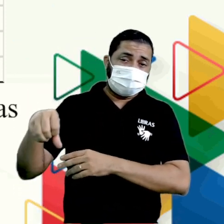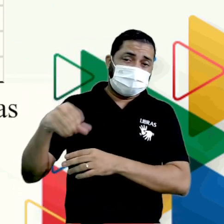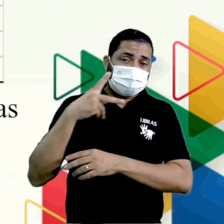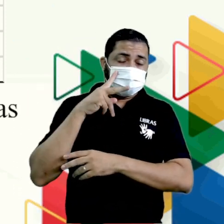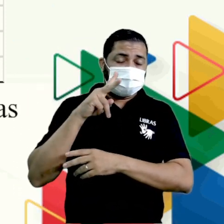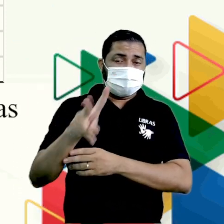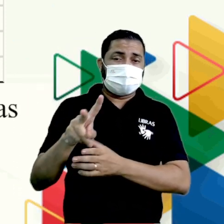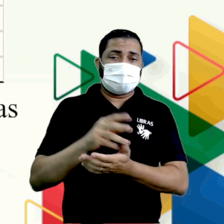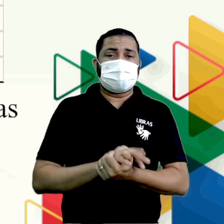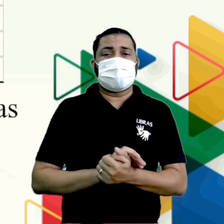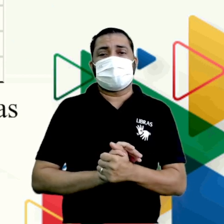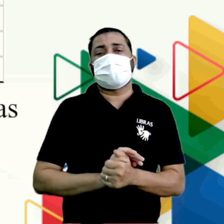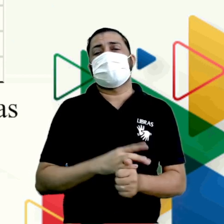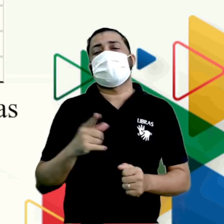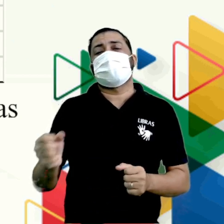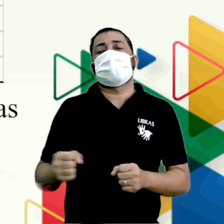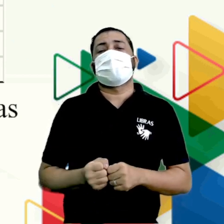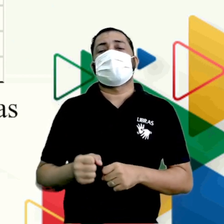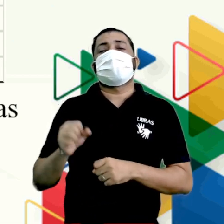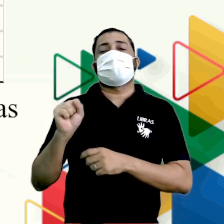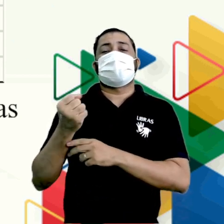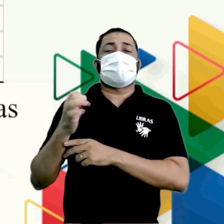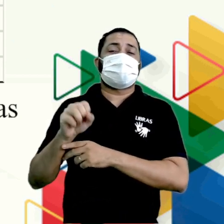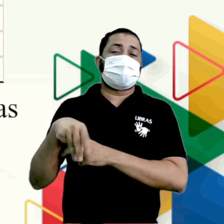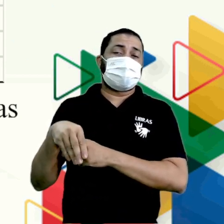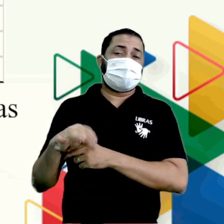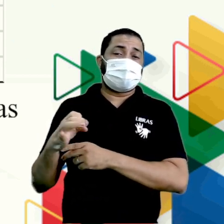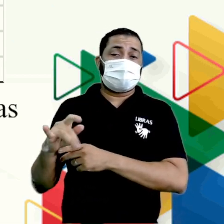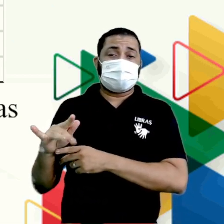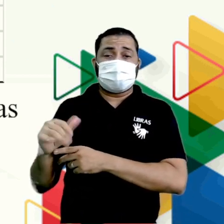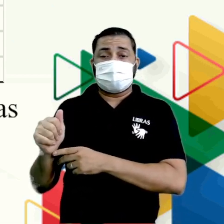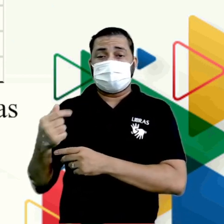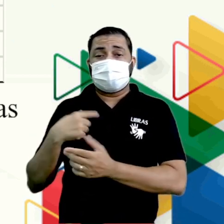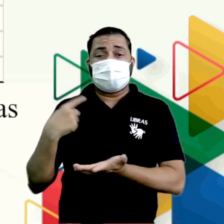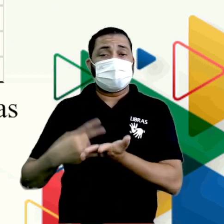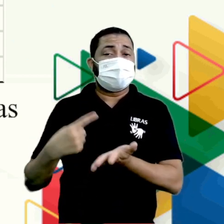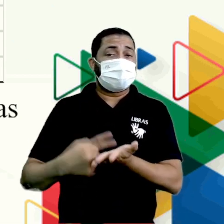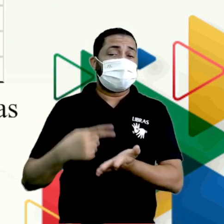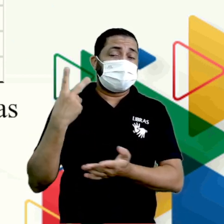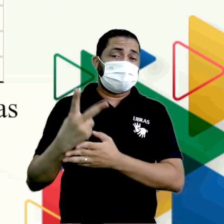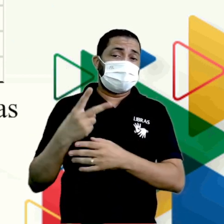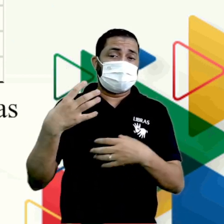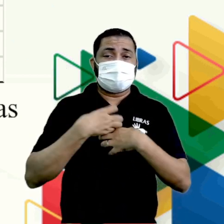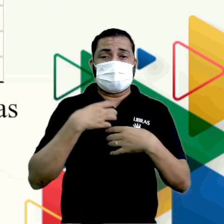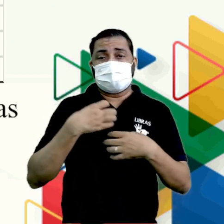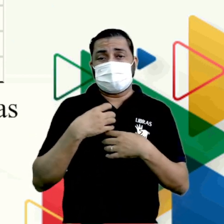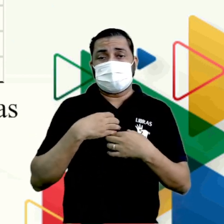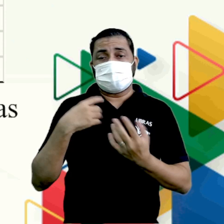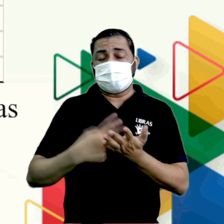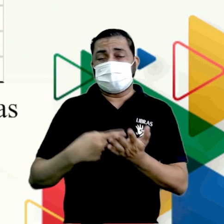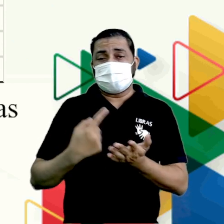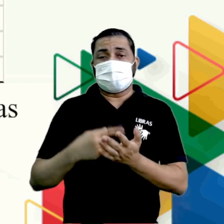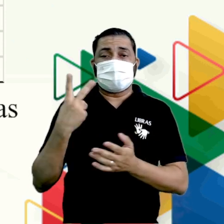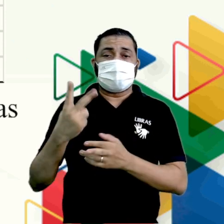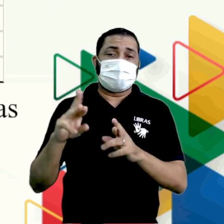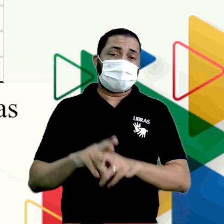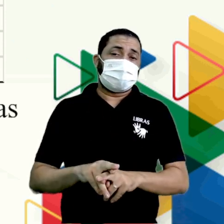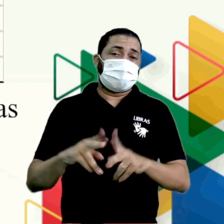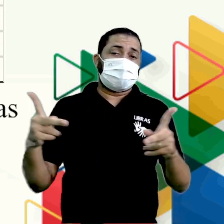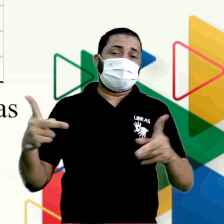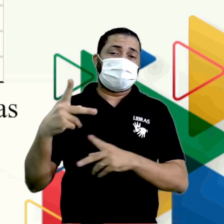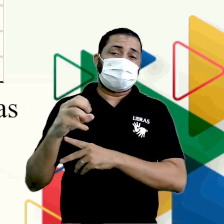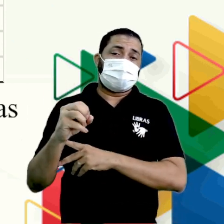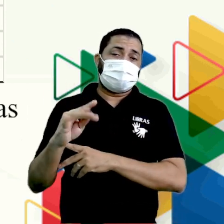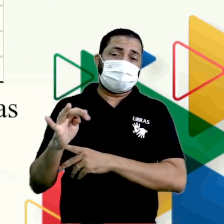dizendo. Dessas 4 semicélulas possíveis, eu combinei 2, de forma que ao combinar 2, a diferença de